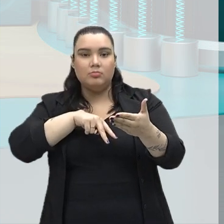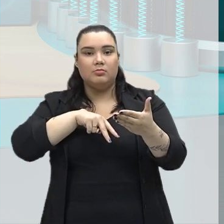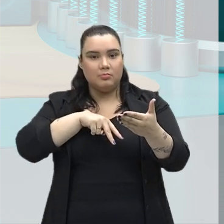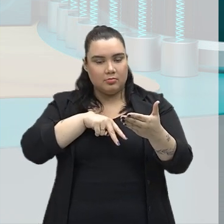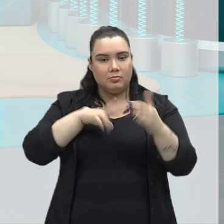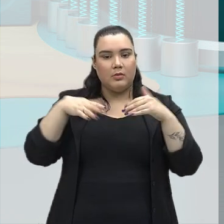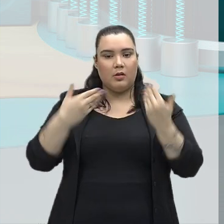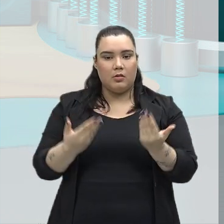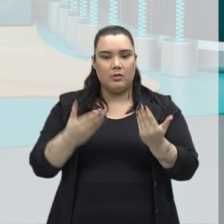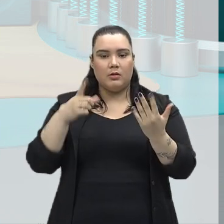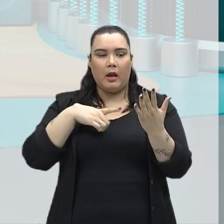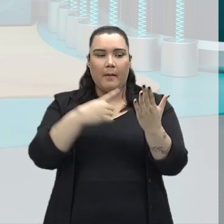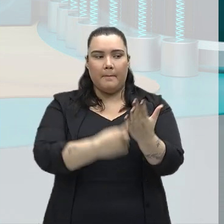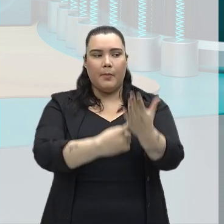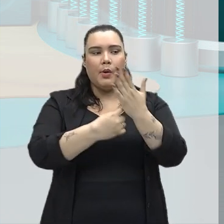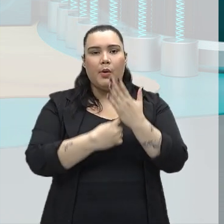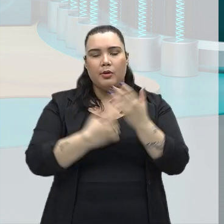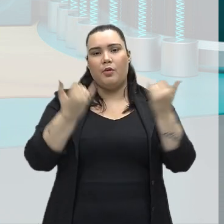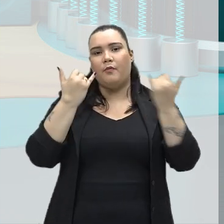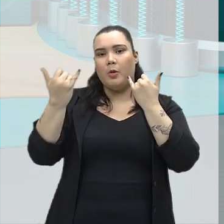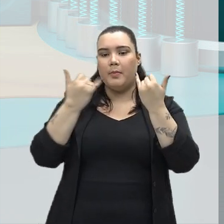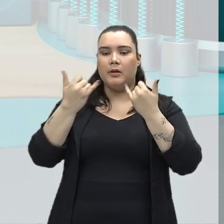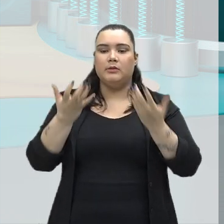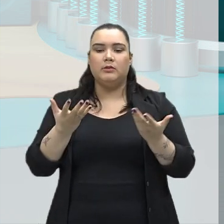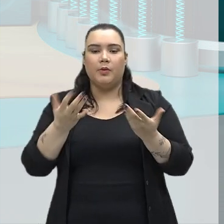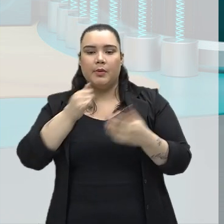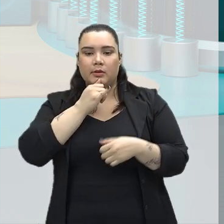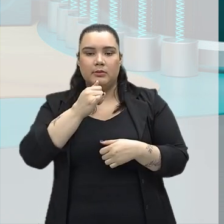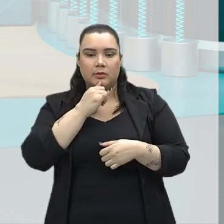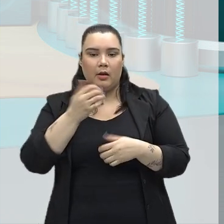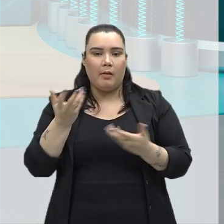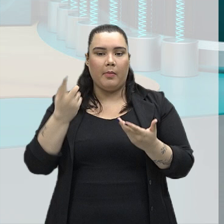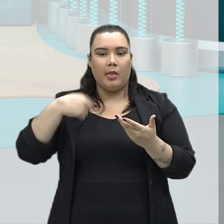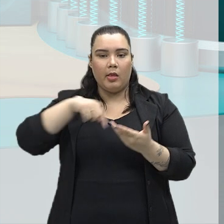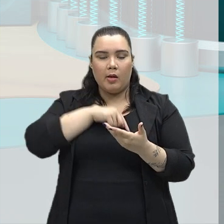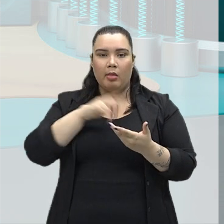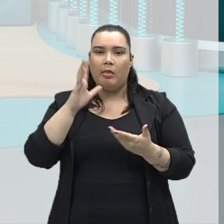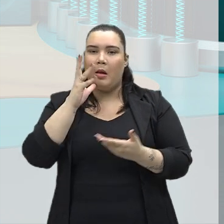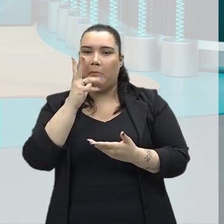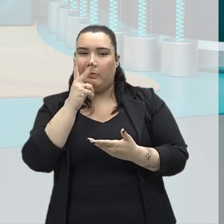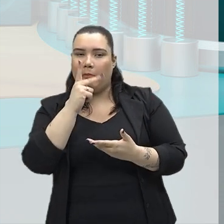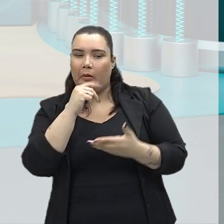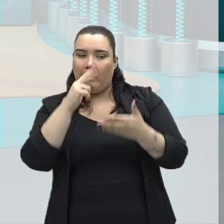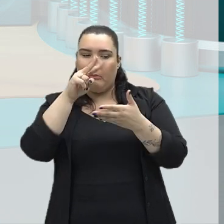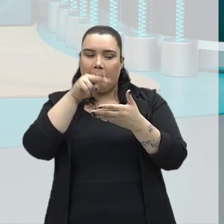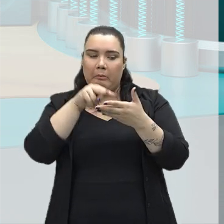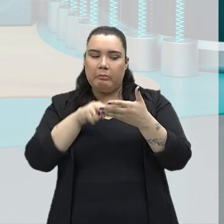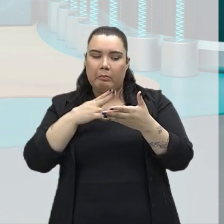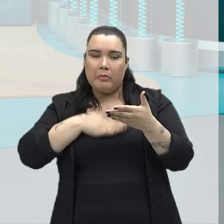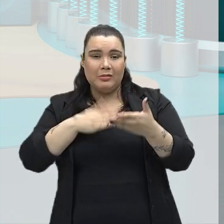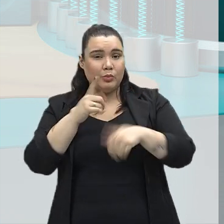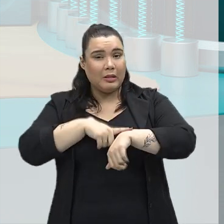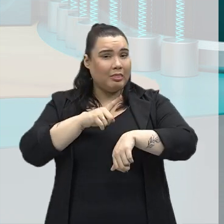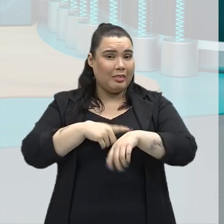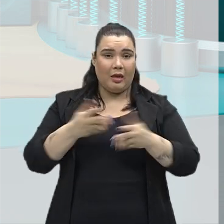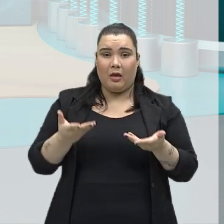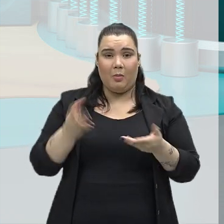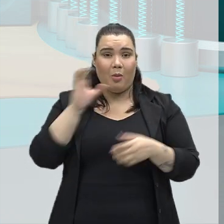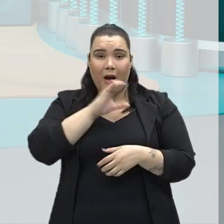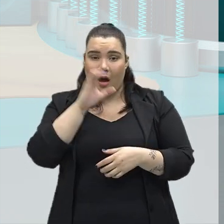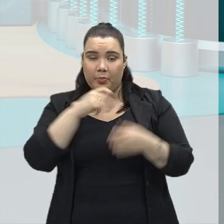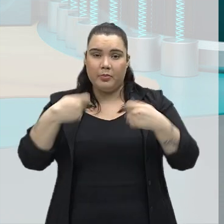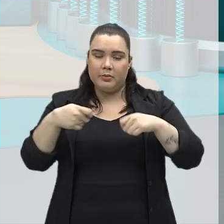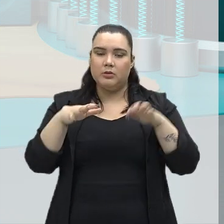se aparece alguma informação, nós não temos tempo. Então a gente faz uma varredura ali pelo texto para a gente pegar a ideia